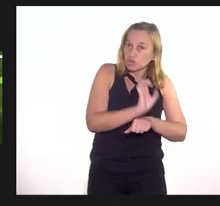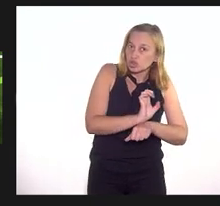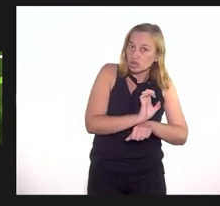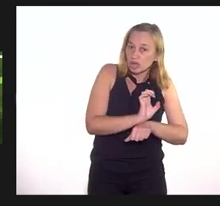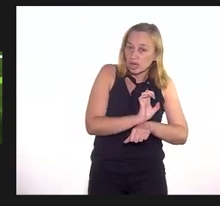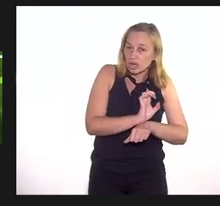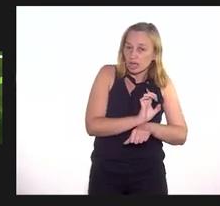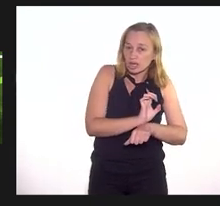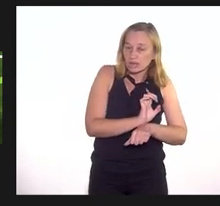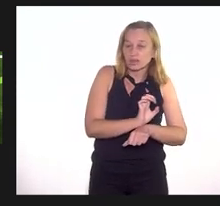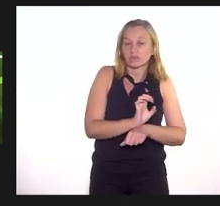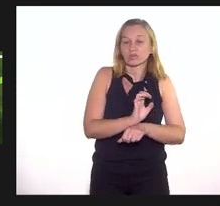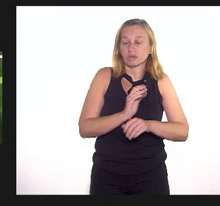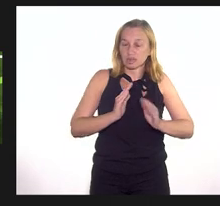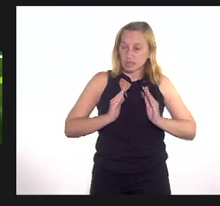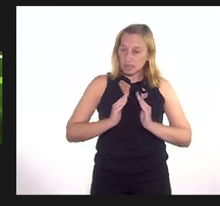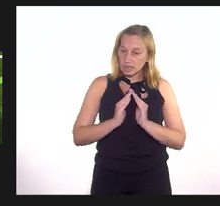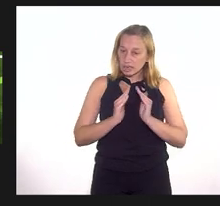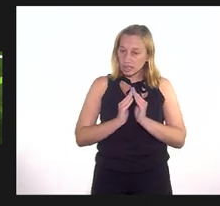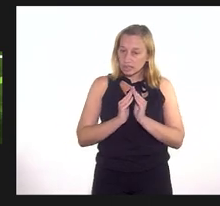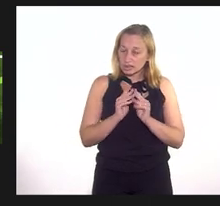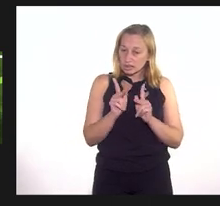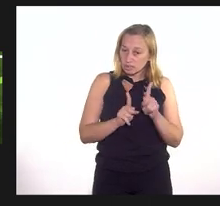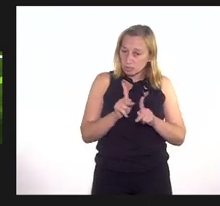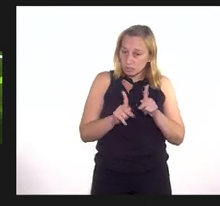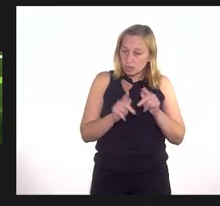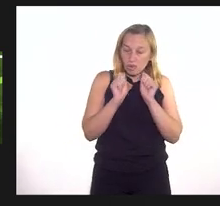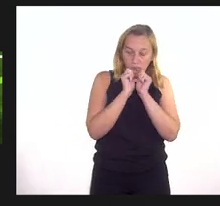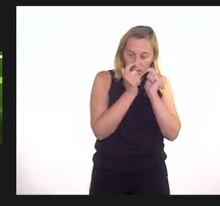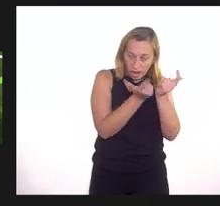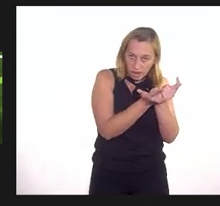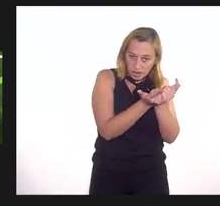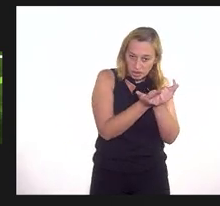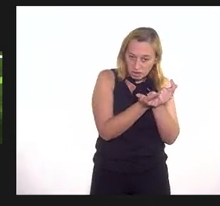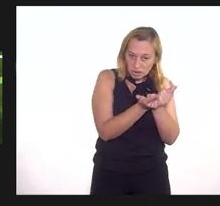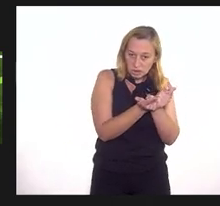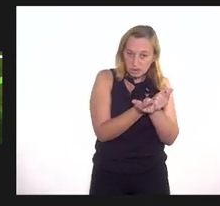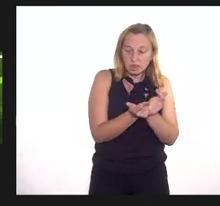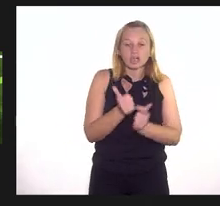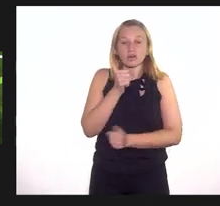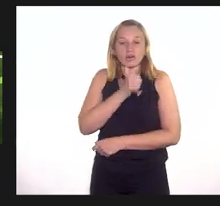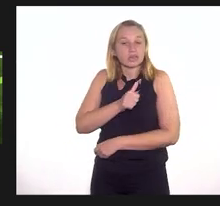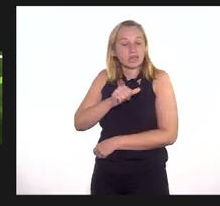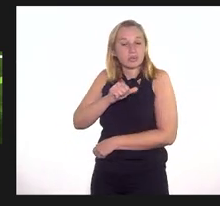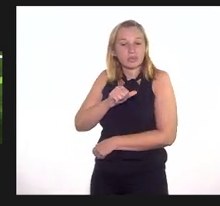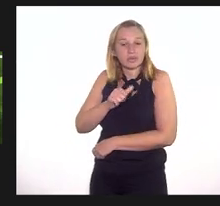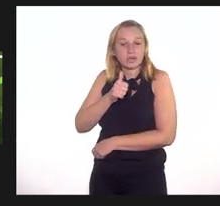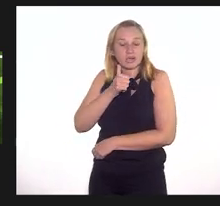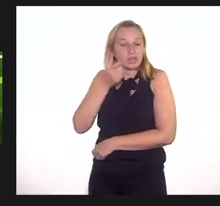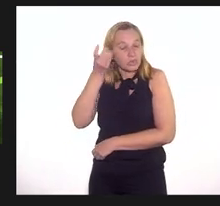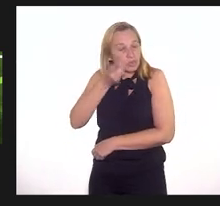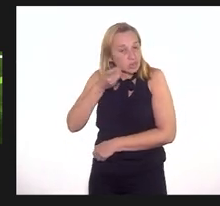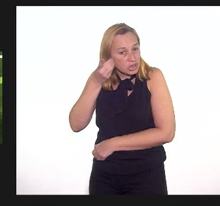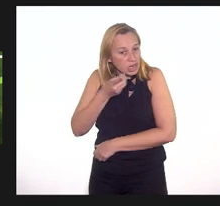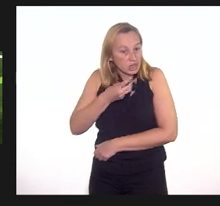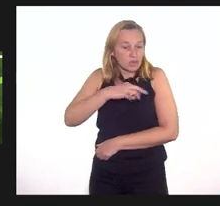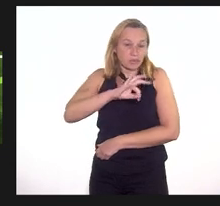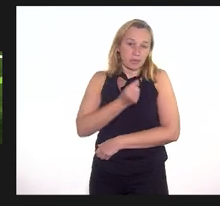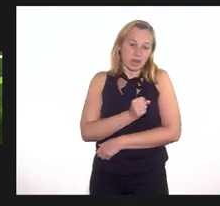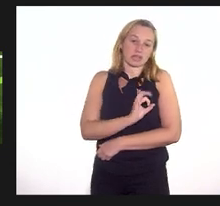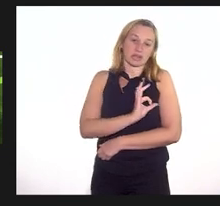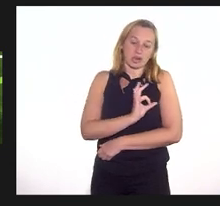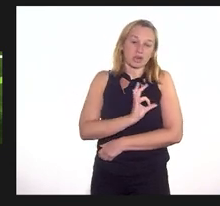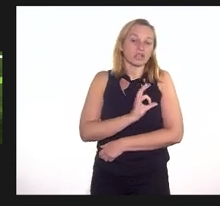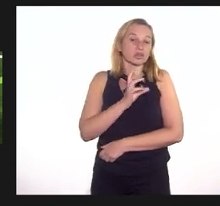com o Estado, com essa casa, que é a Casa do Povo, que é a Alerj, com a senhora deputada Marta Rocha, Rosane Félix, todos